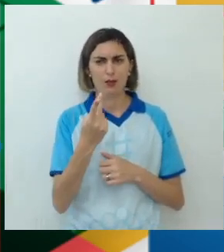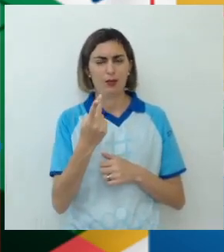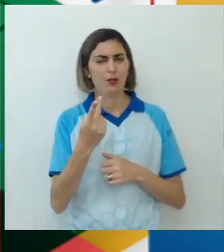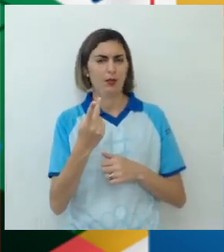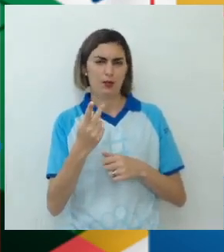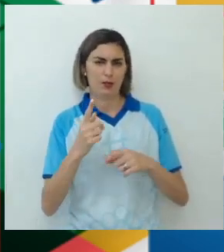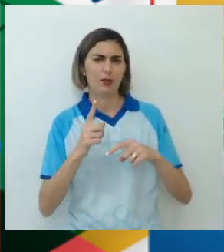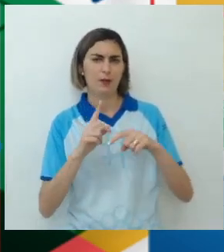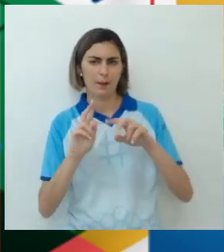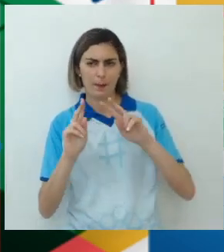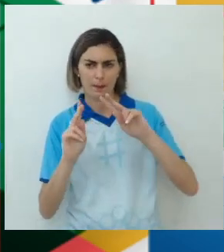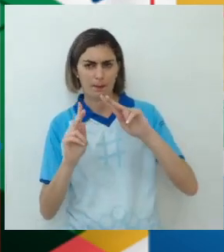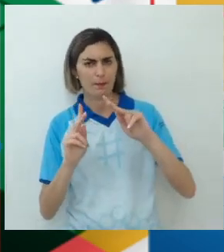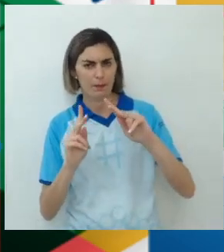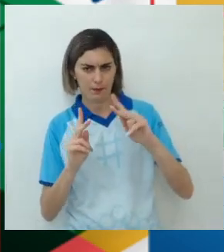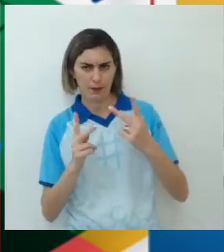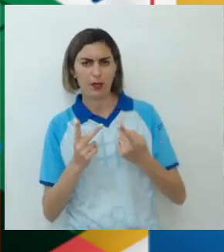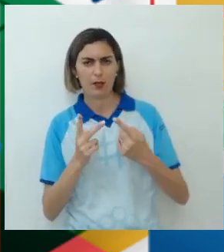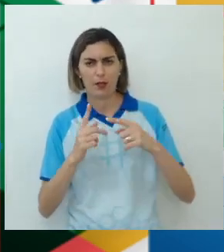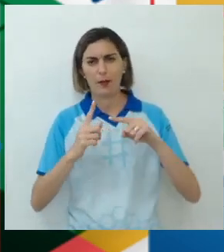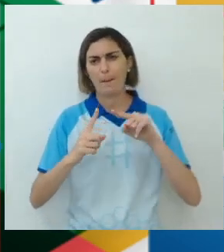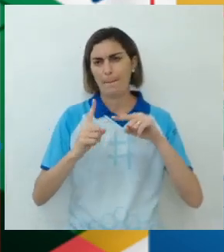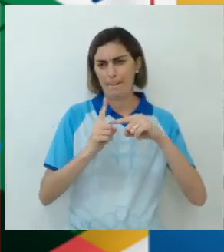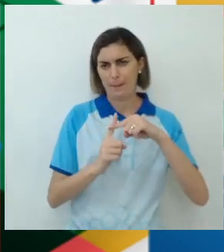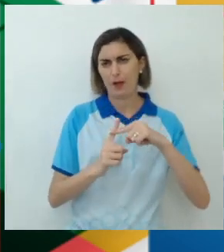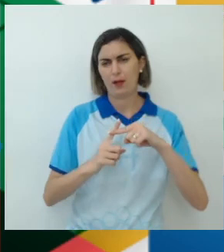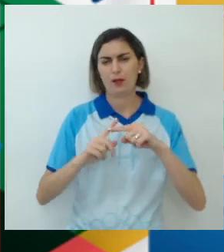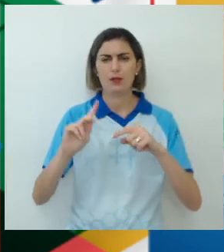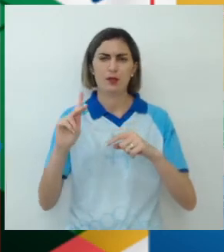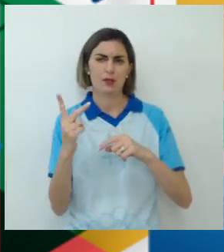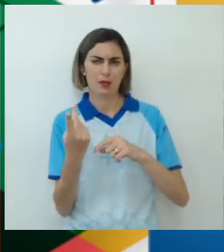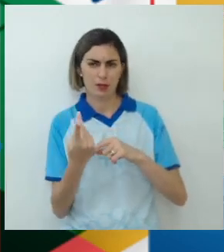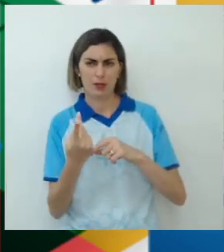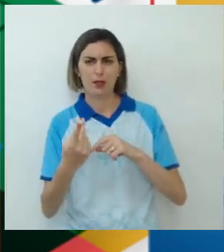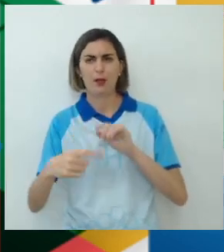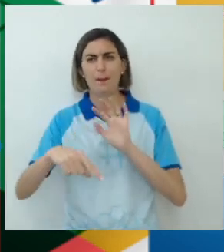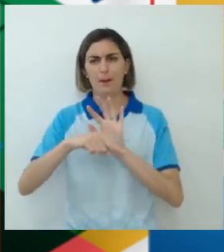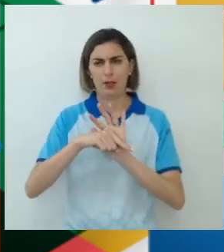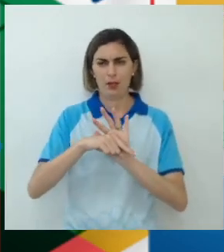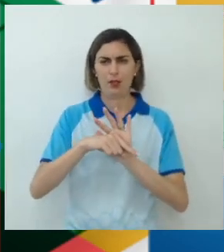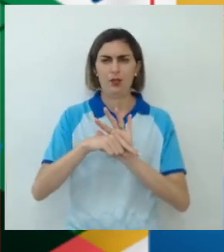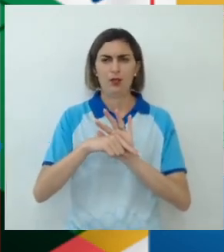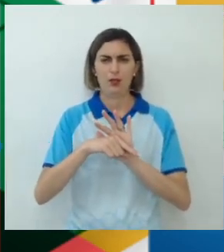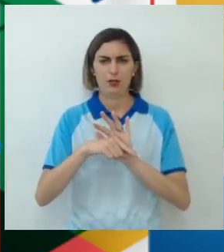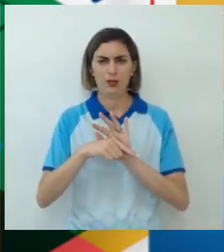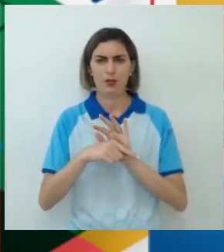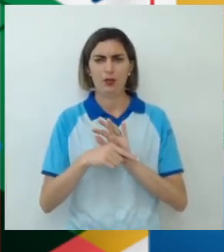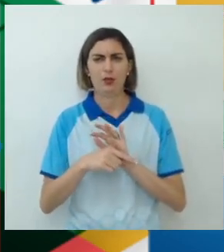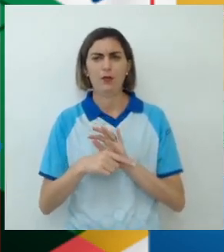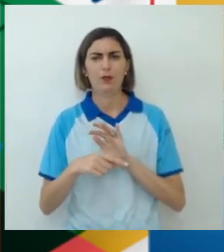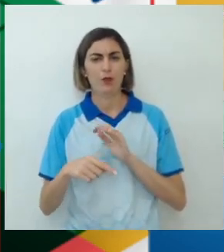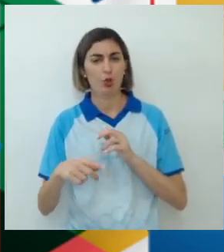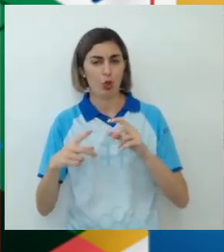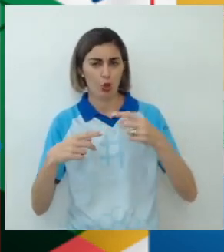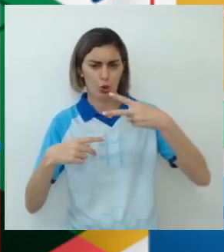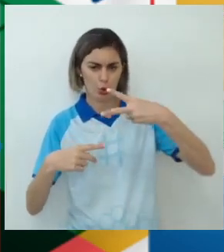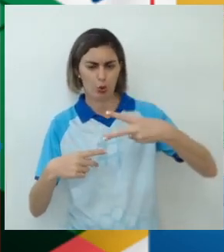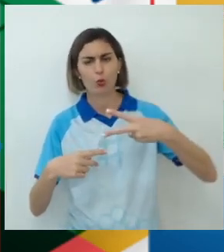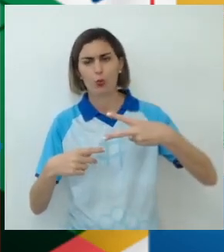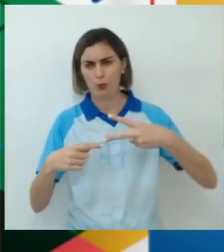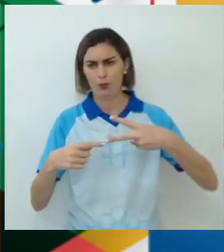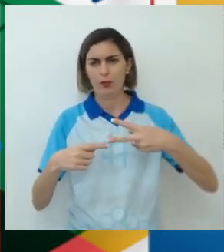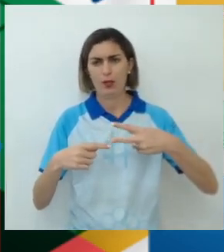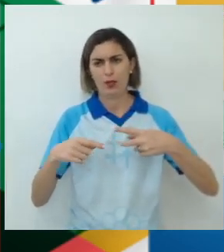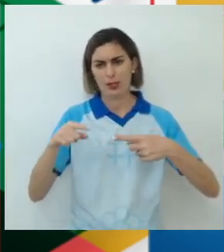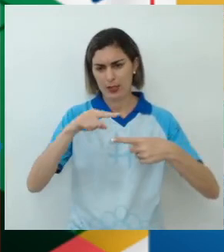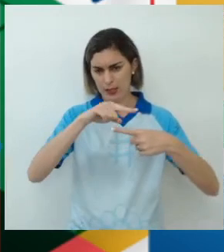tá? E o H+ com o A- voltando a ser HA. Então, a representação correta seria essa, dupla meia seta. Ou